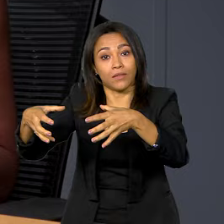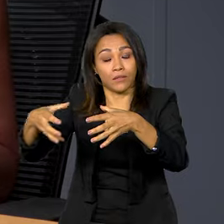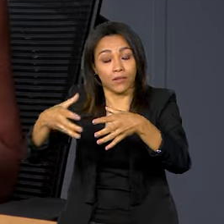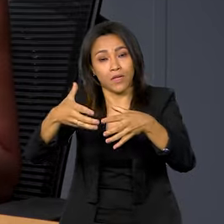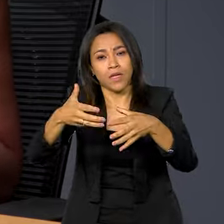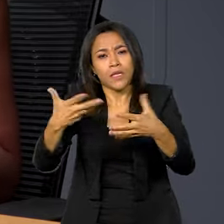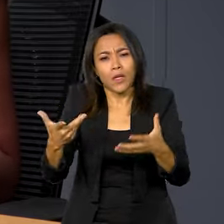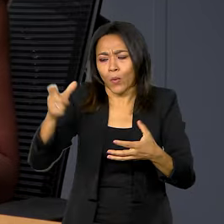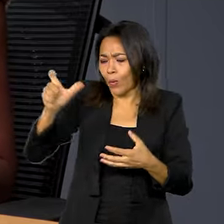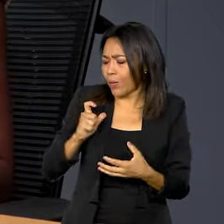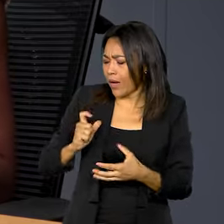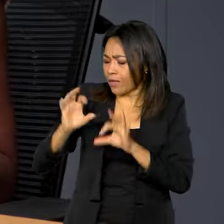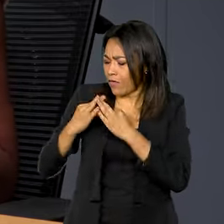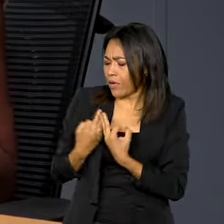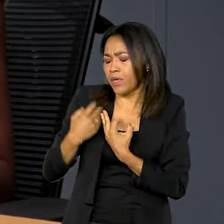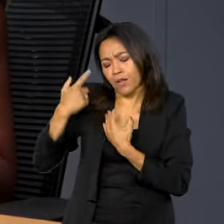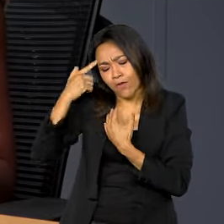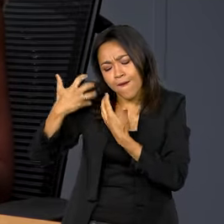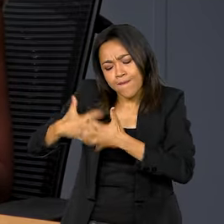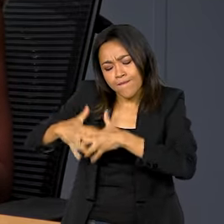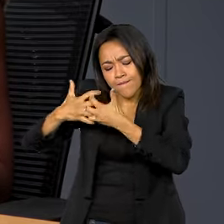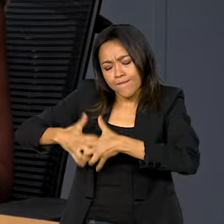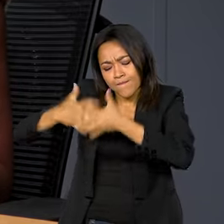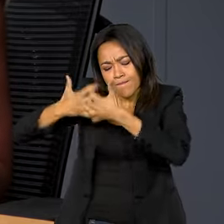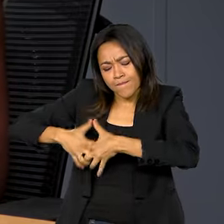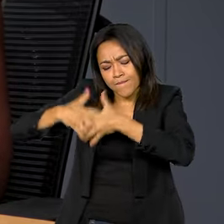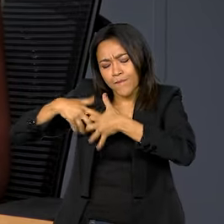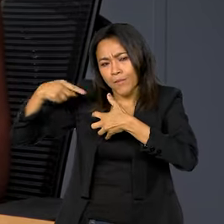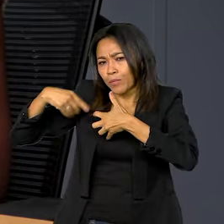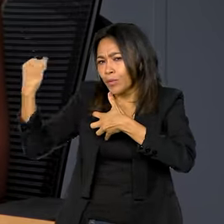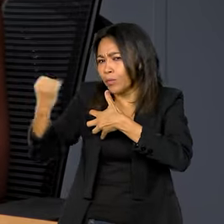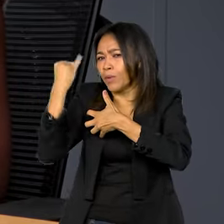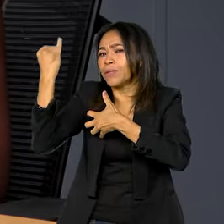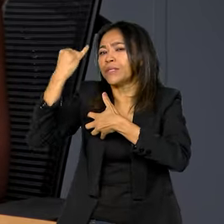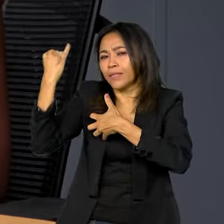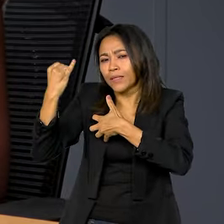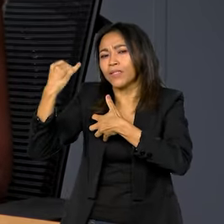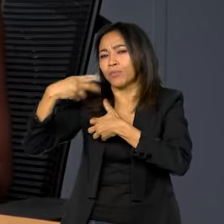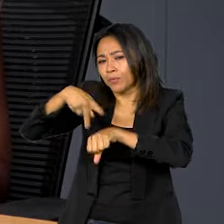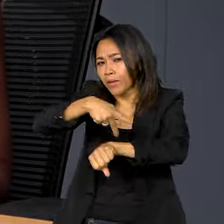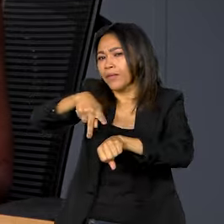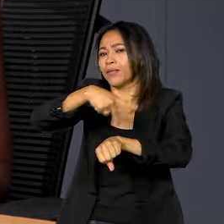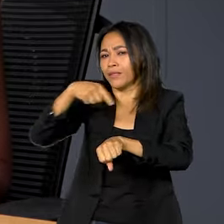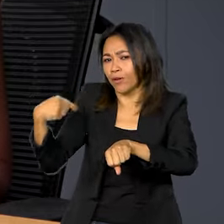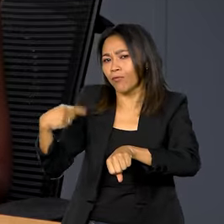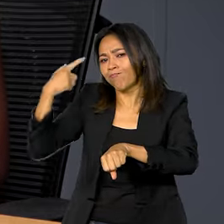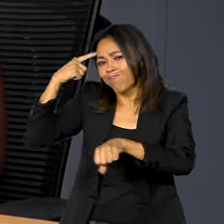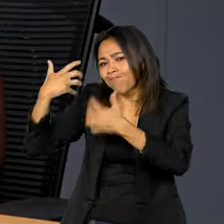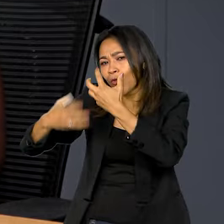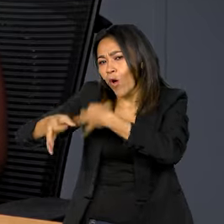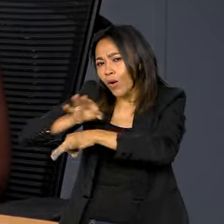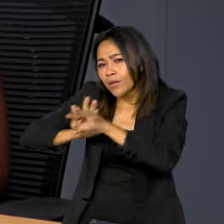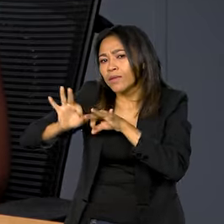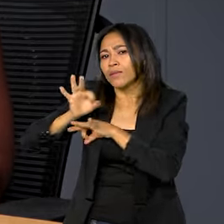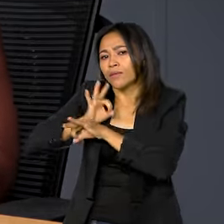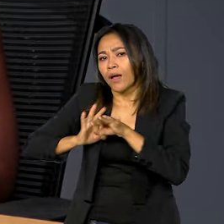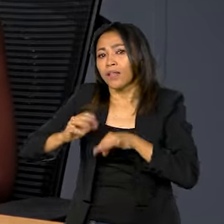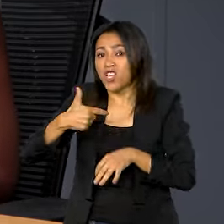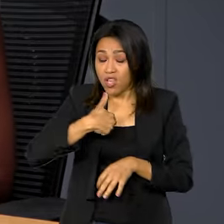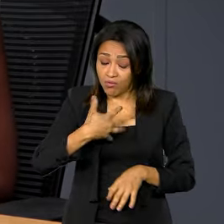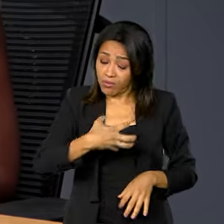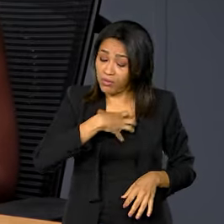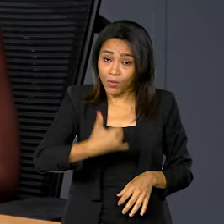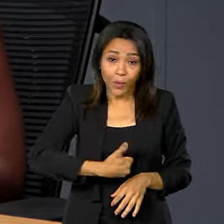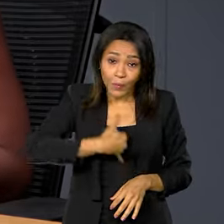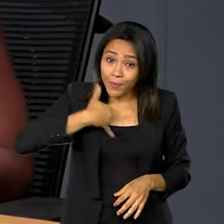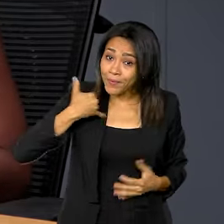realmente ele foi construído ele foi pensado de uma forma sabe muito importante pro nosso país e é isso que eu que eu chamo muita atenção eu tenho